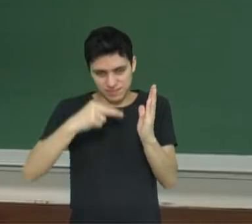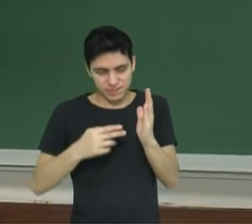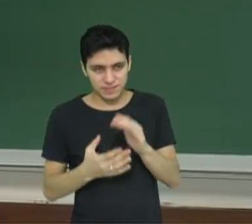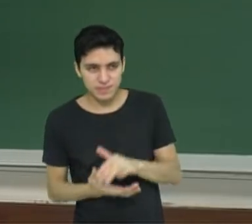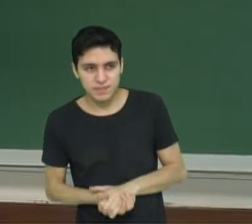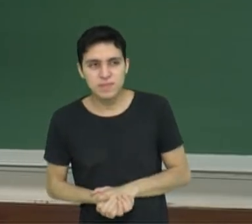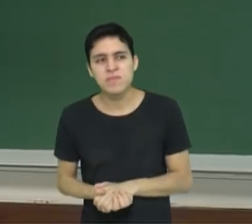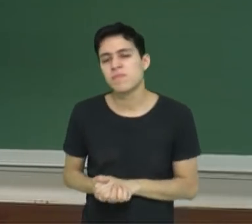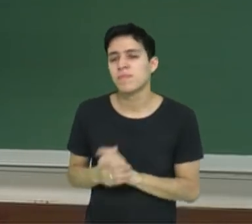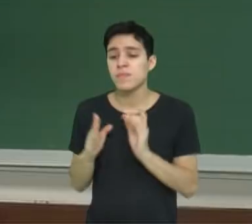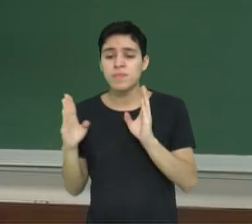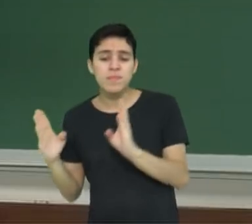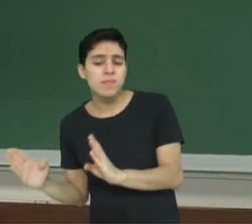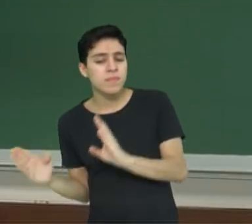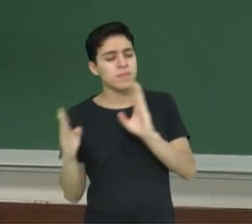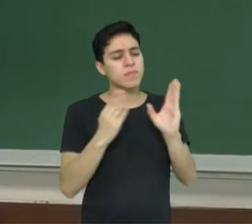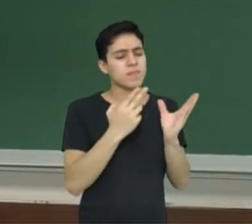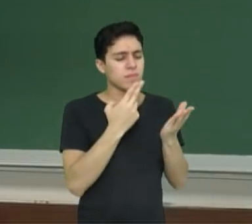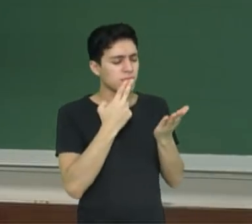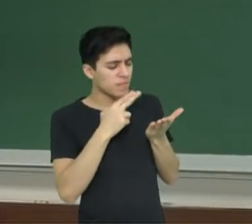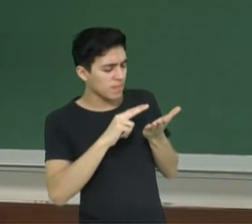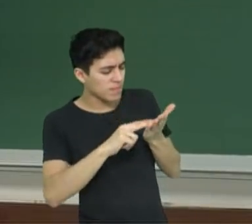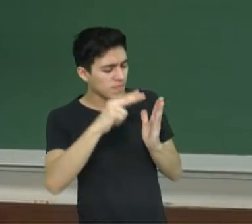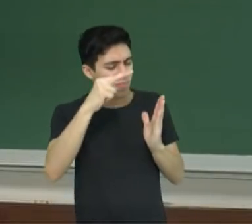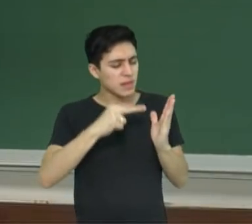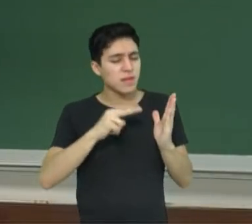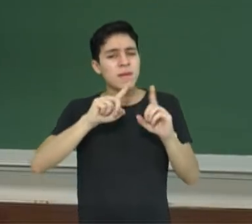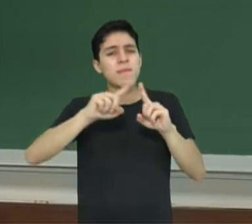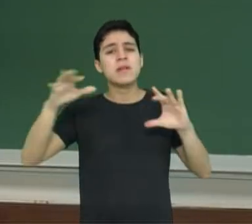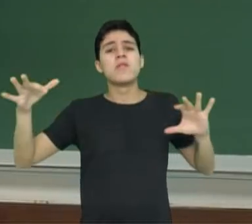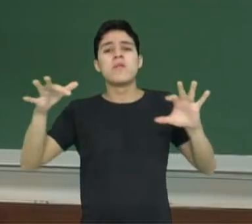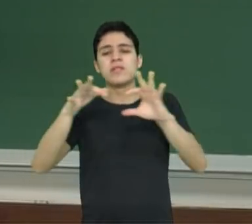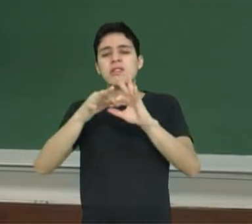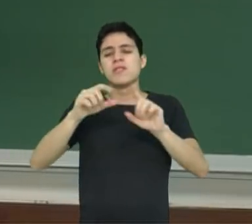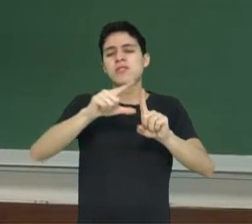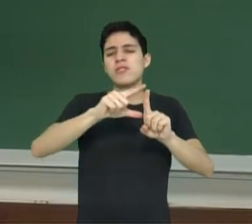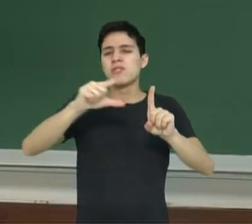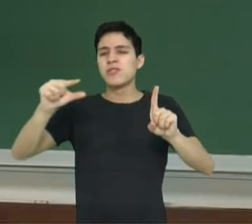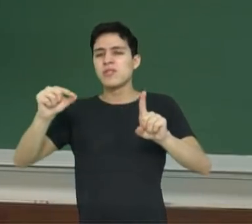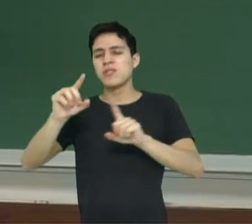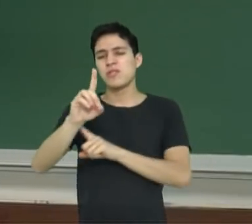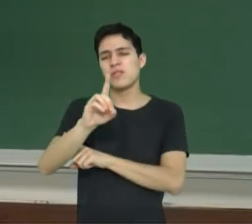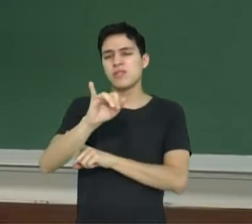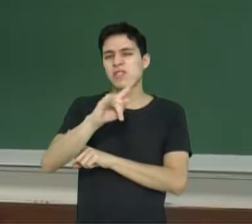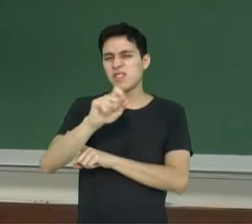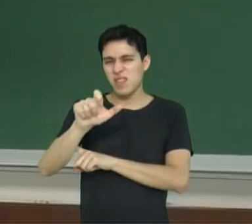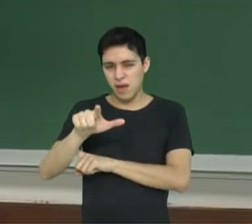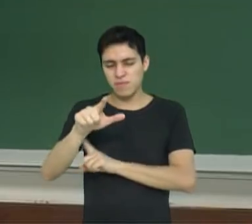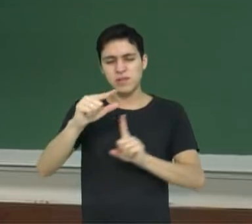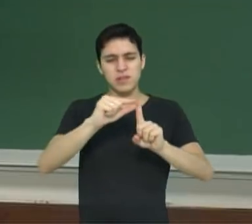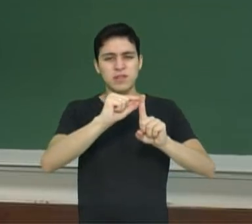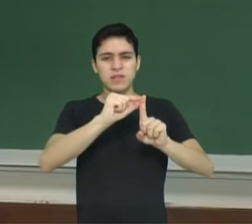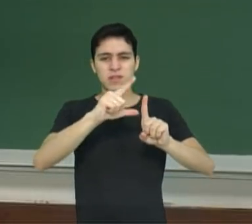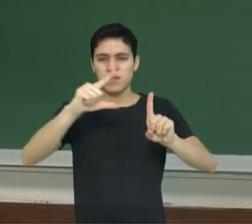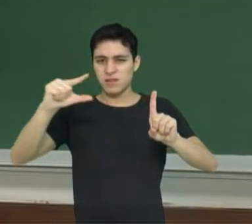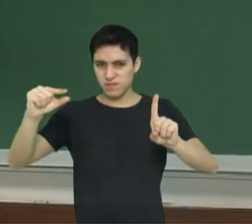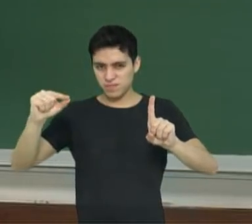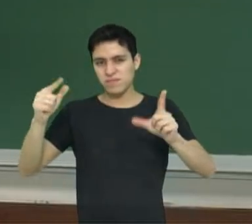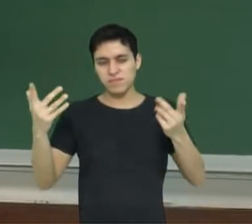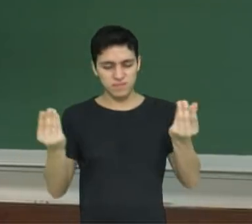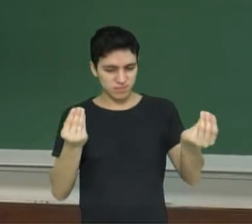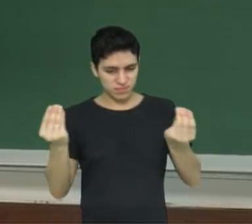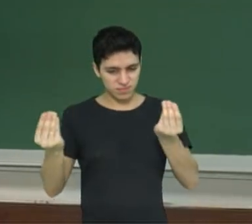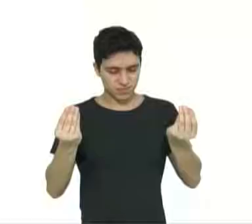leitor nos meios digitais. Vamos aqui contextualizar a nossa realidade ao mundo contemporâneo né, ao